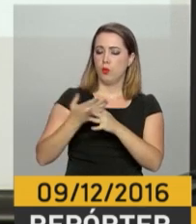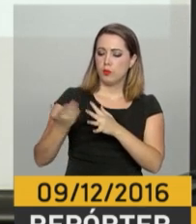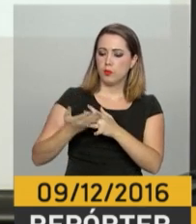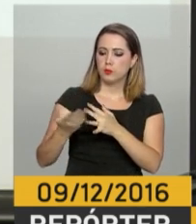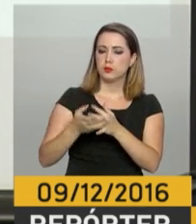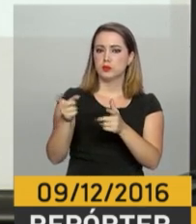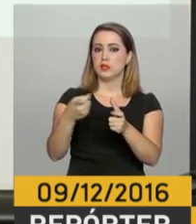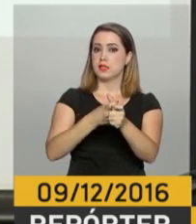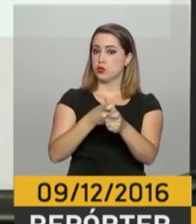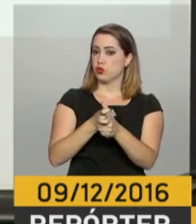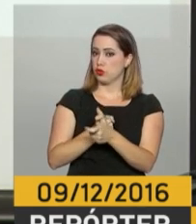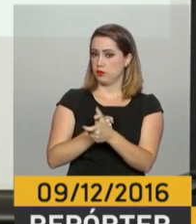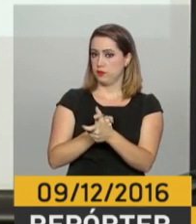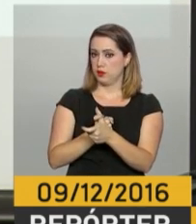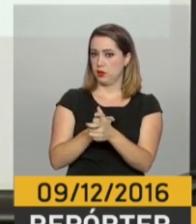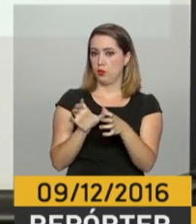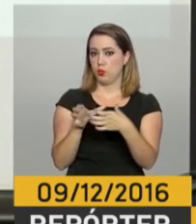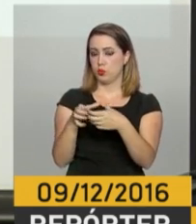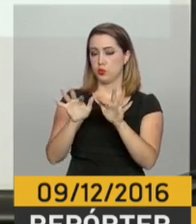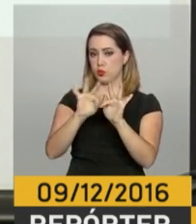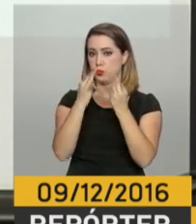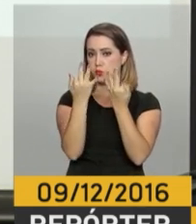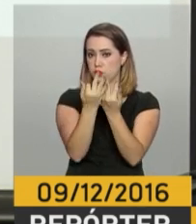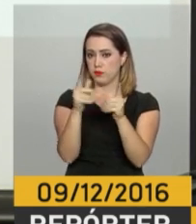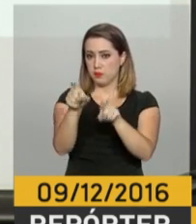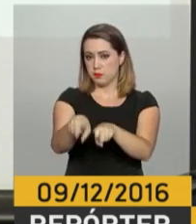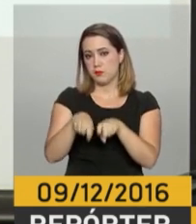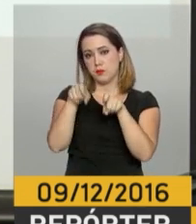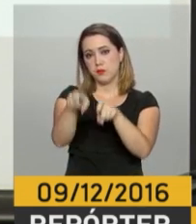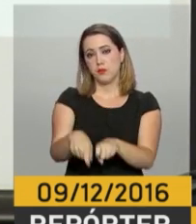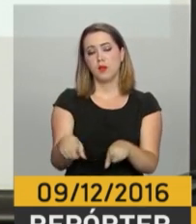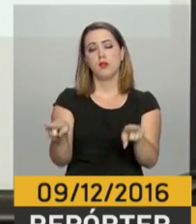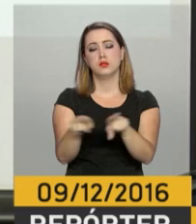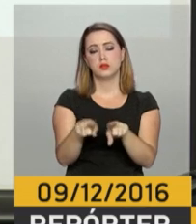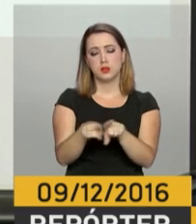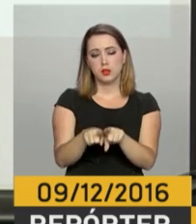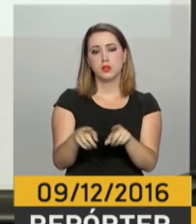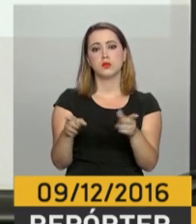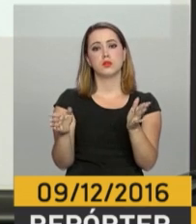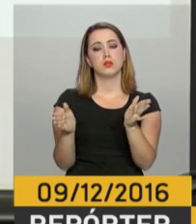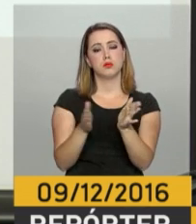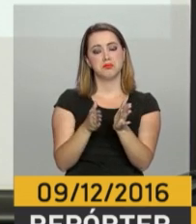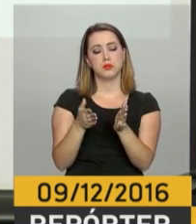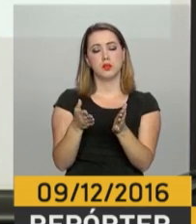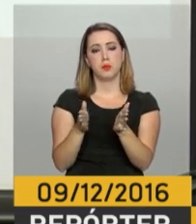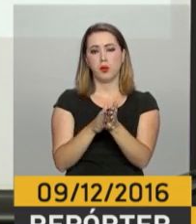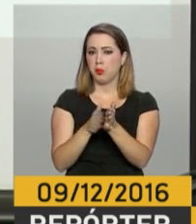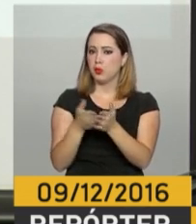pequenos agricultores, né? Eu quero também homenagear o